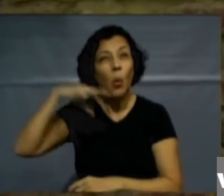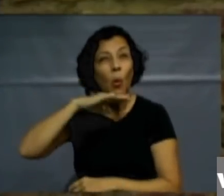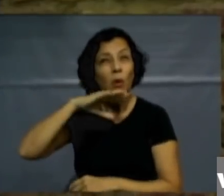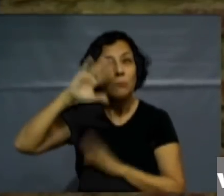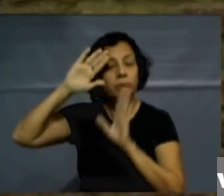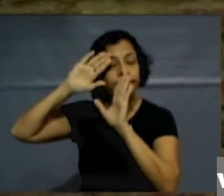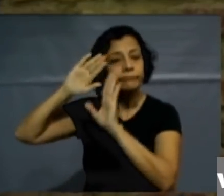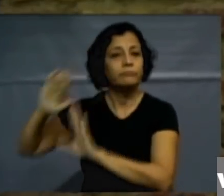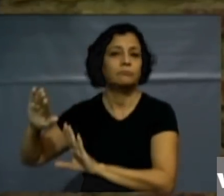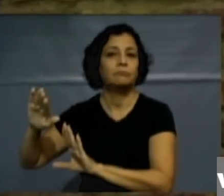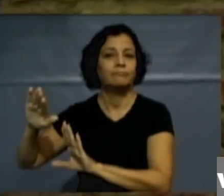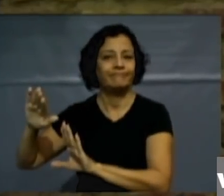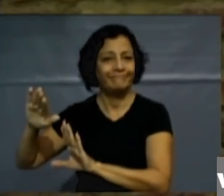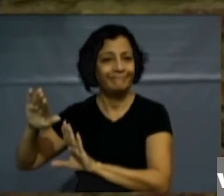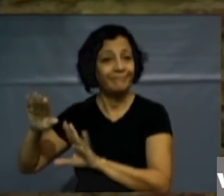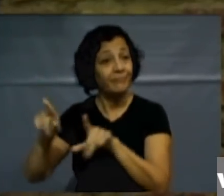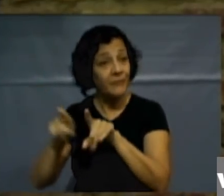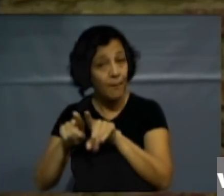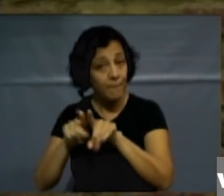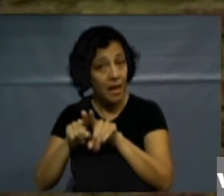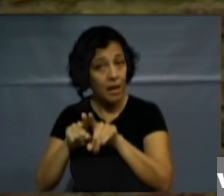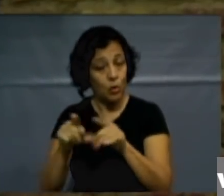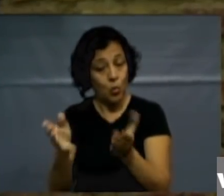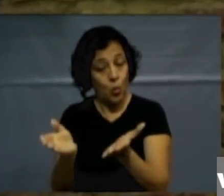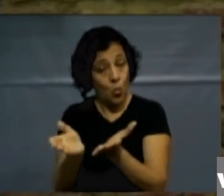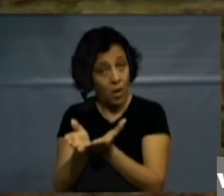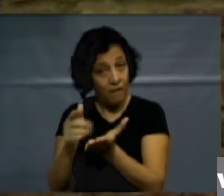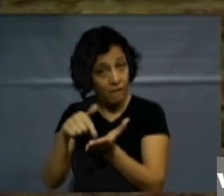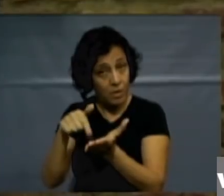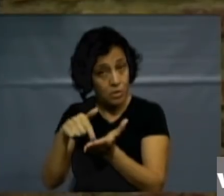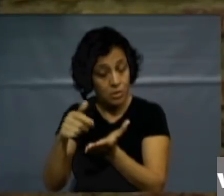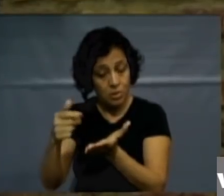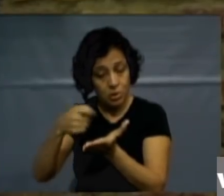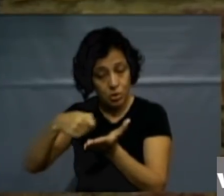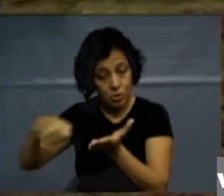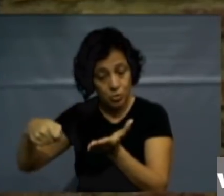No Evangelho de João nós vamos encontrar: olhai,